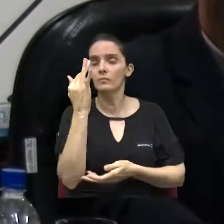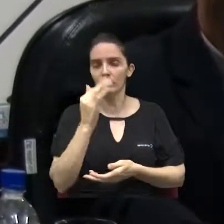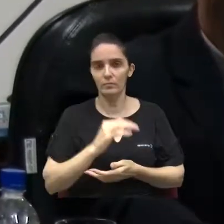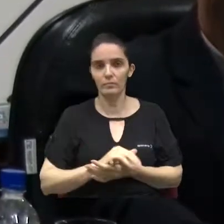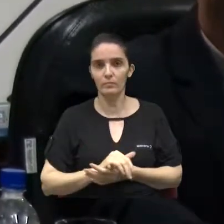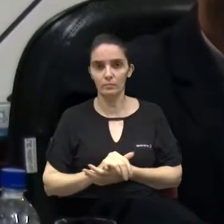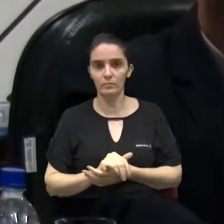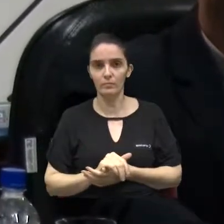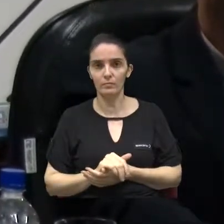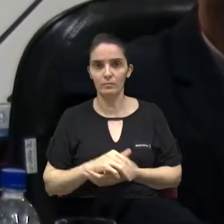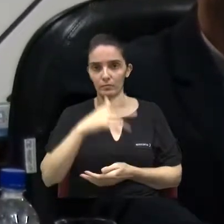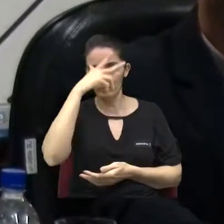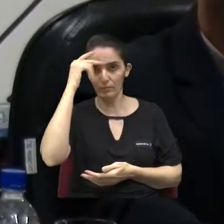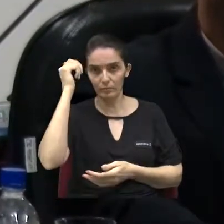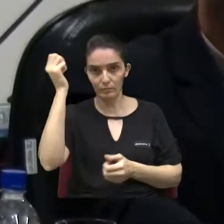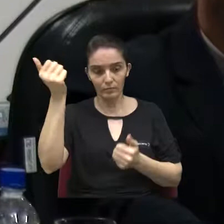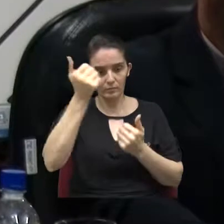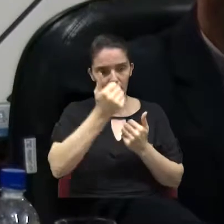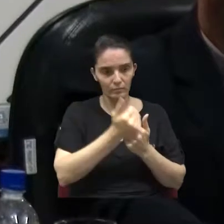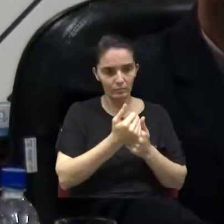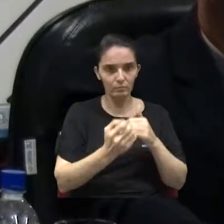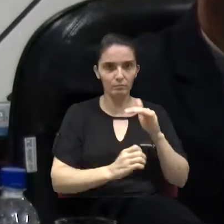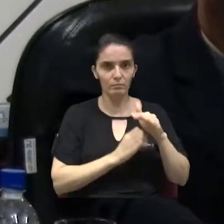a intervenção